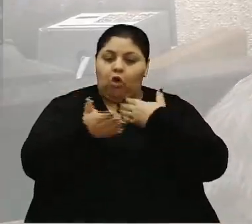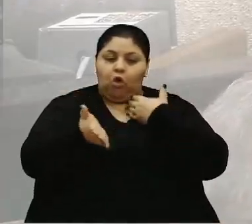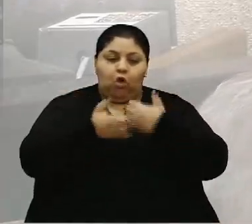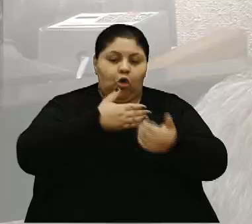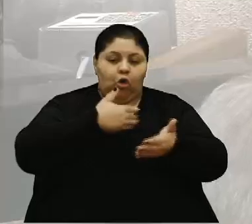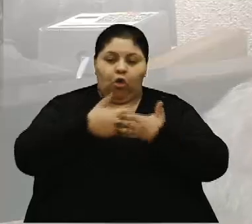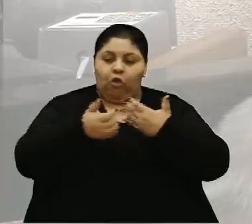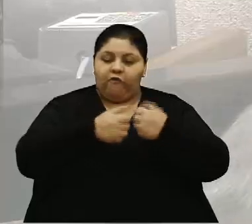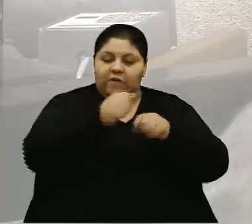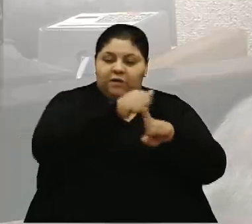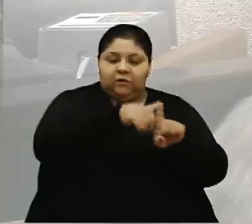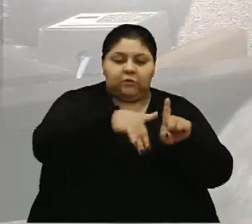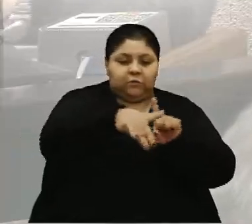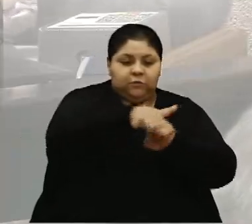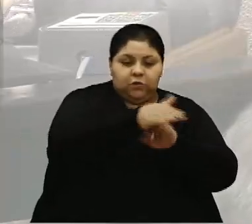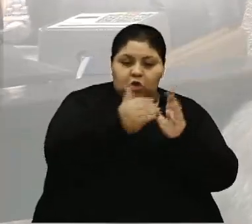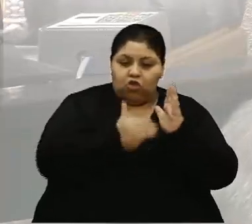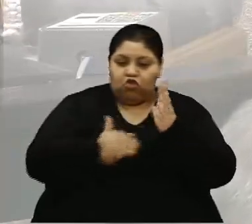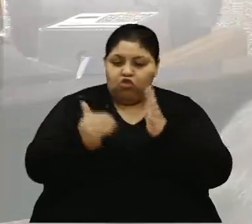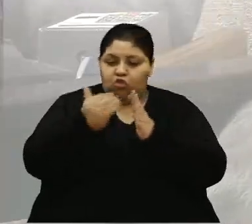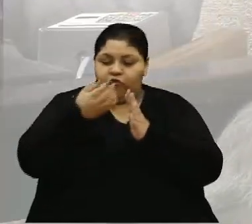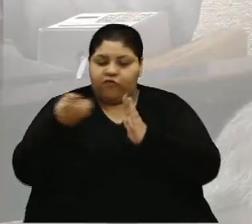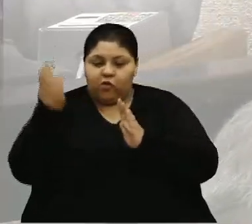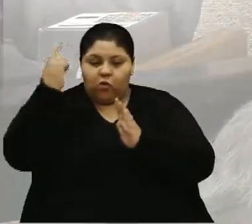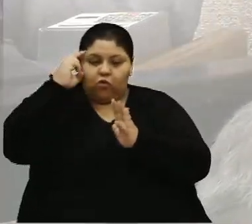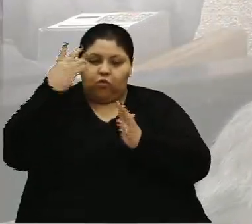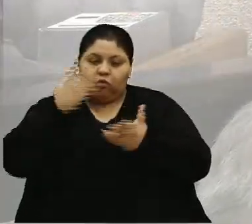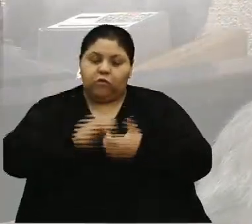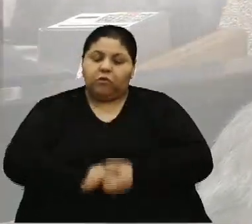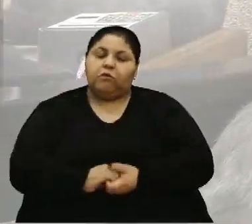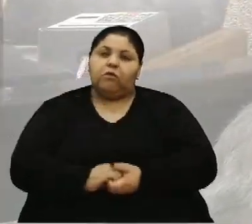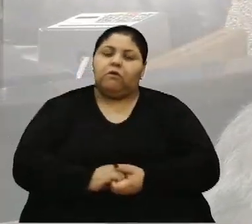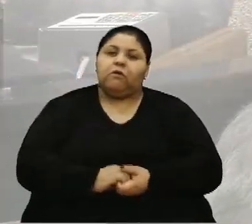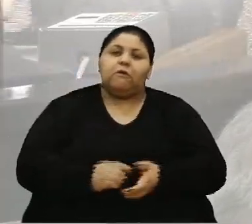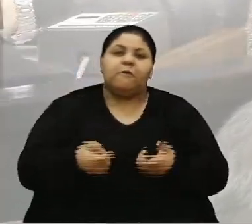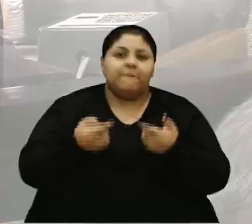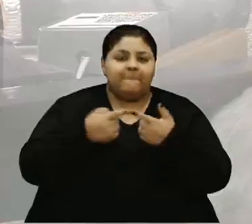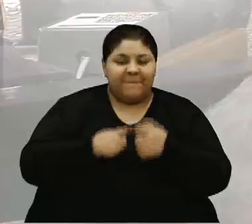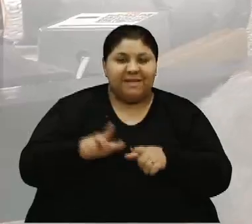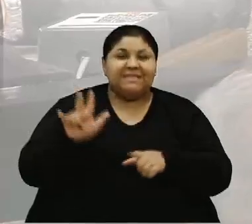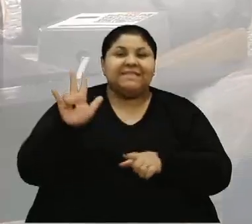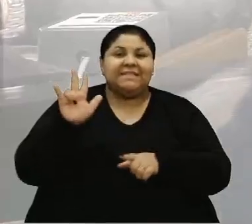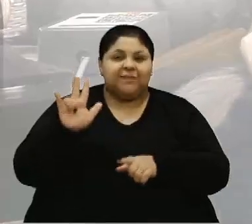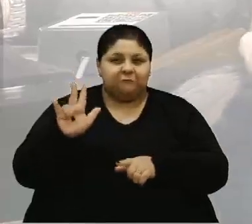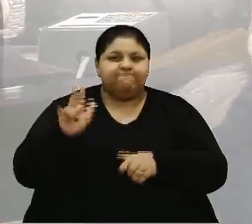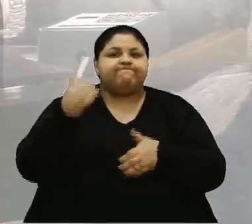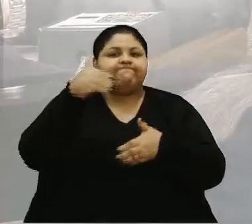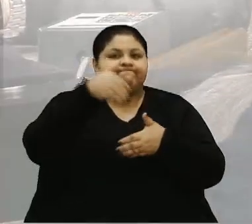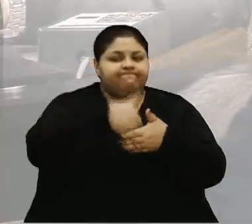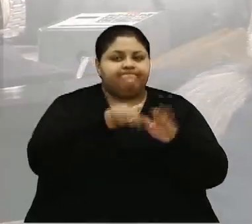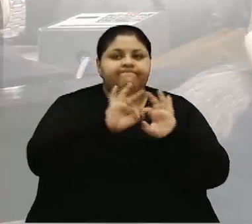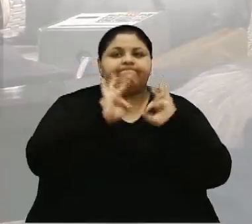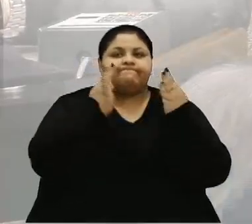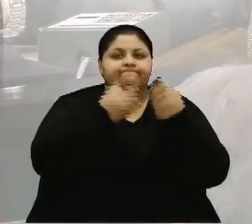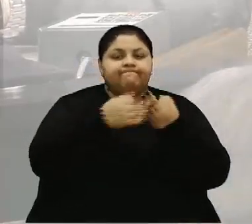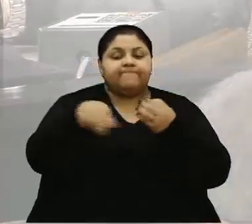grau social, do nível cultural que ela esteja, mas que a droga esteja inserida nas famílias,